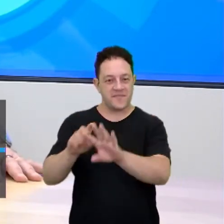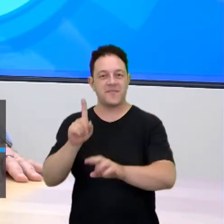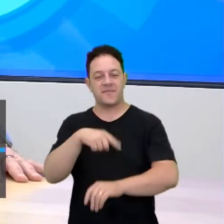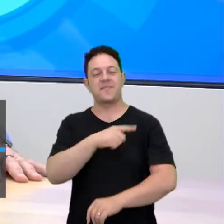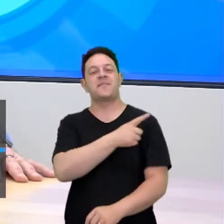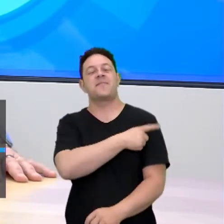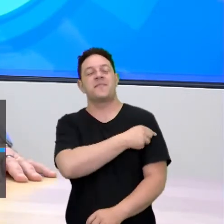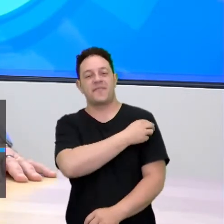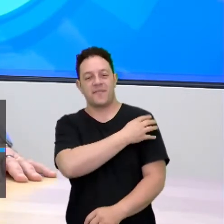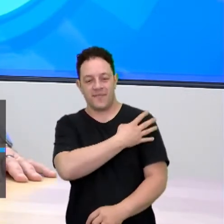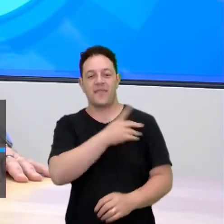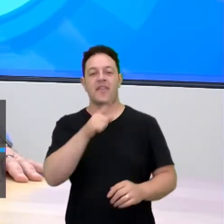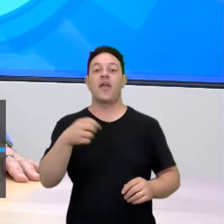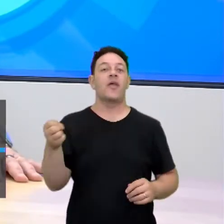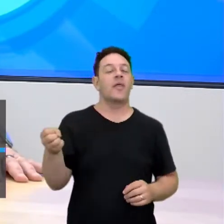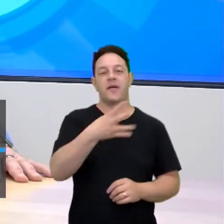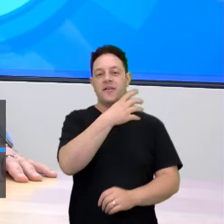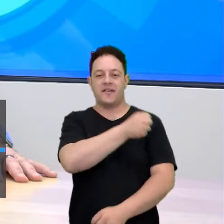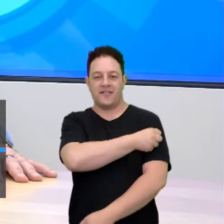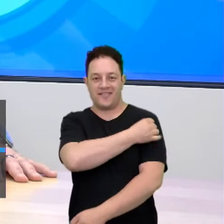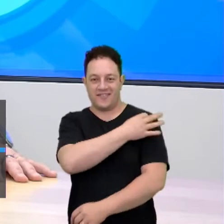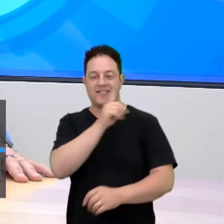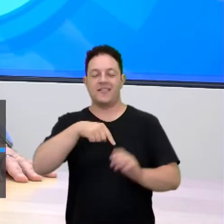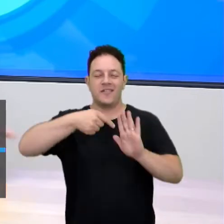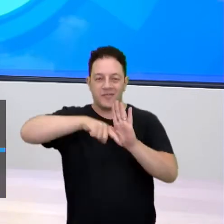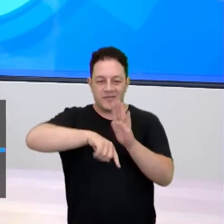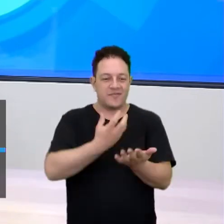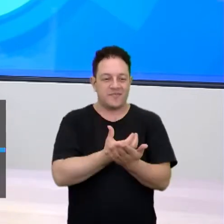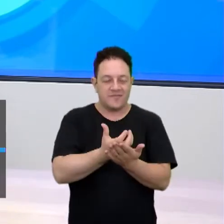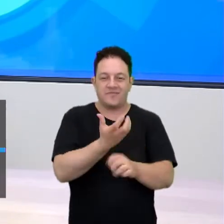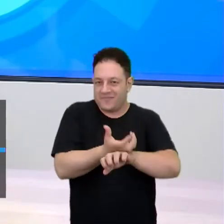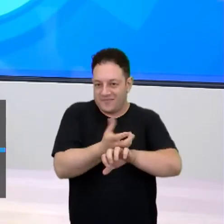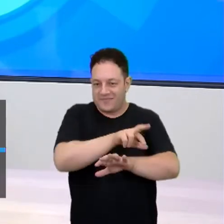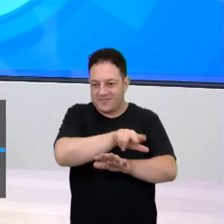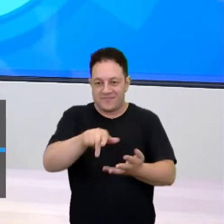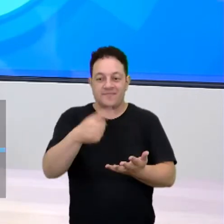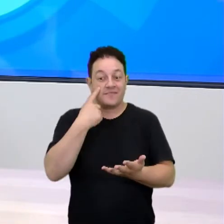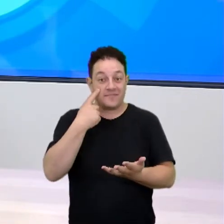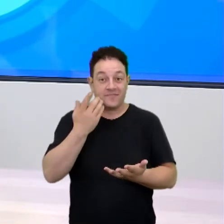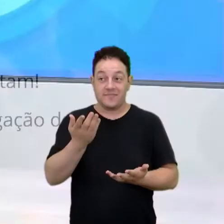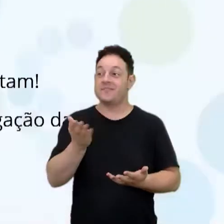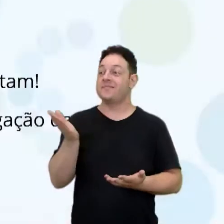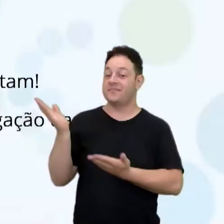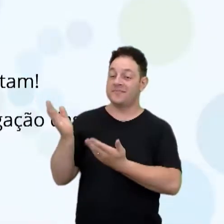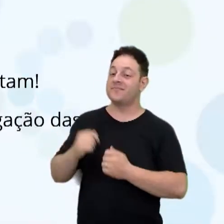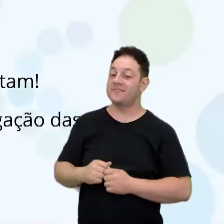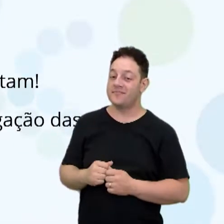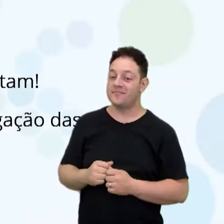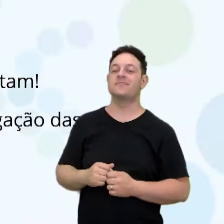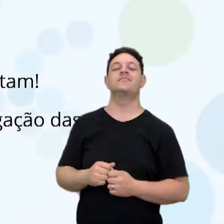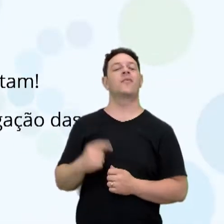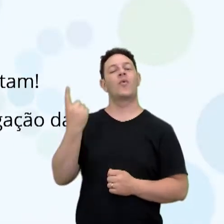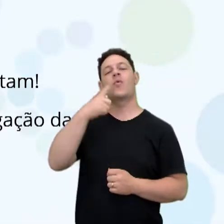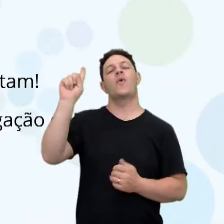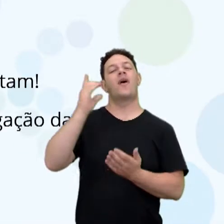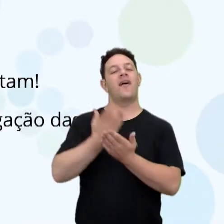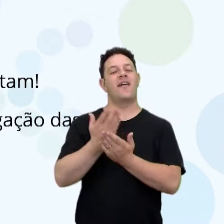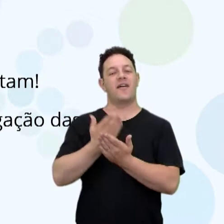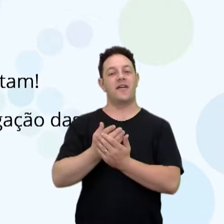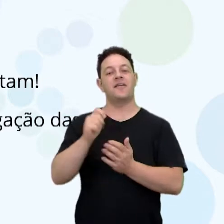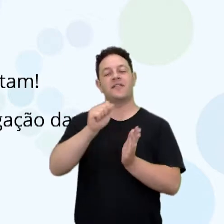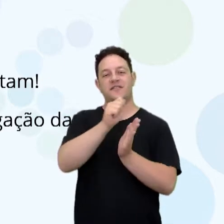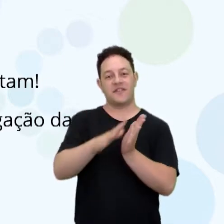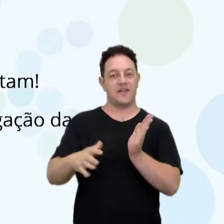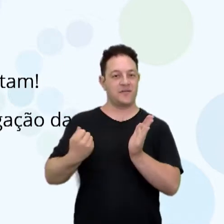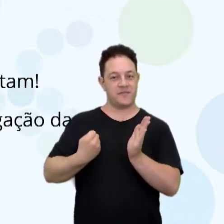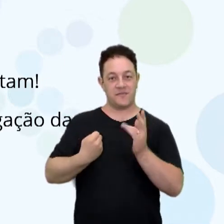a aula aí do novo ensino médio, dos aprofundamentos. Pode colocar aí na tela, Jojo, é a última aula aí da atividade